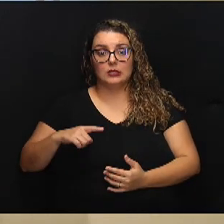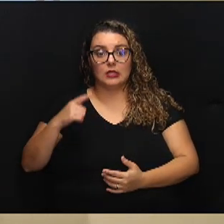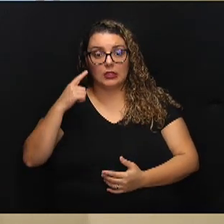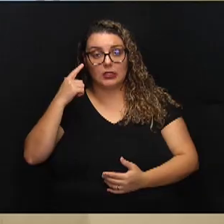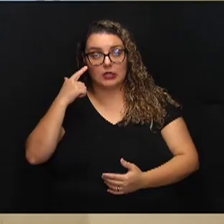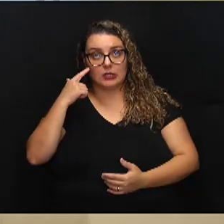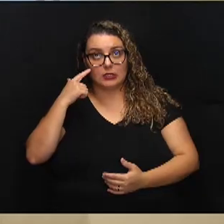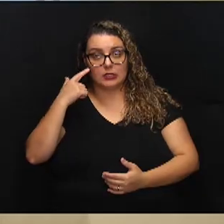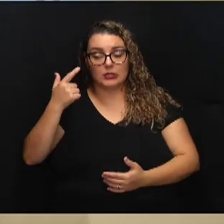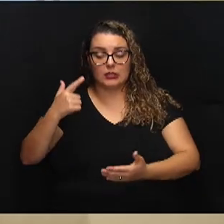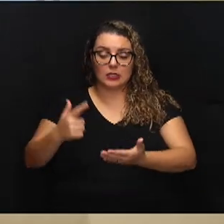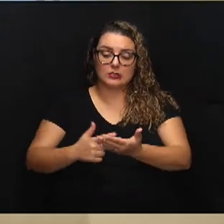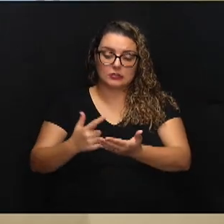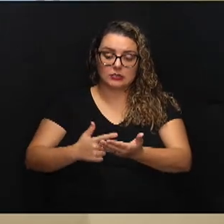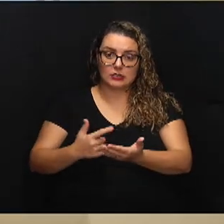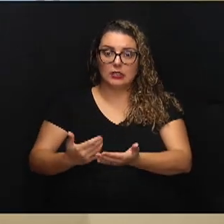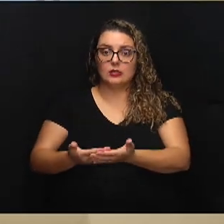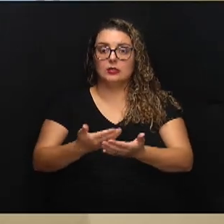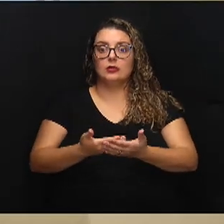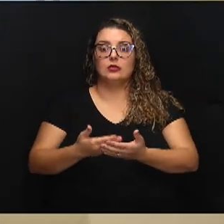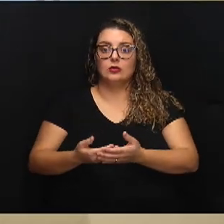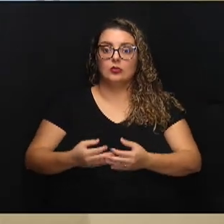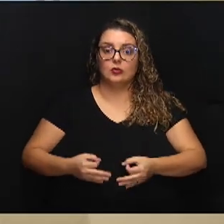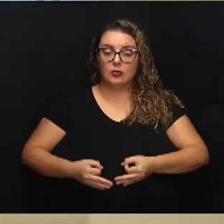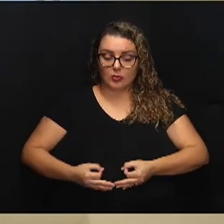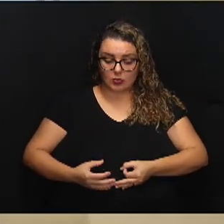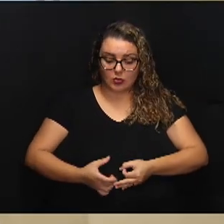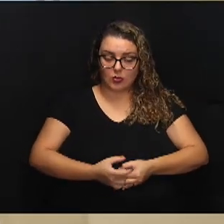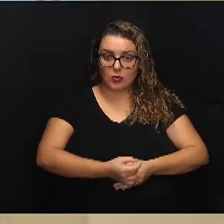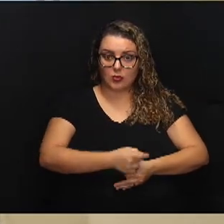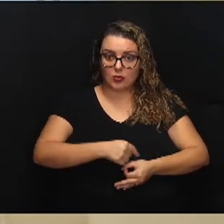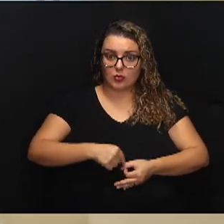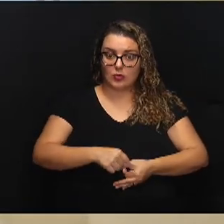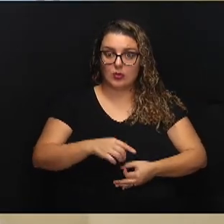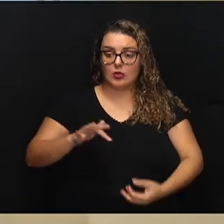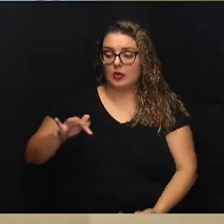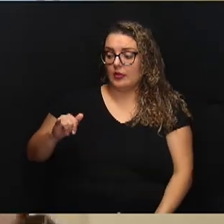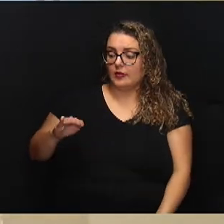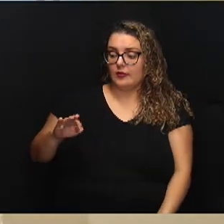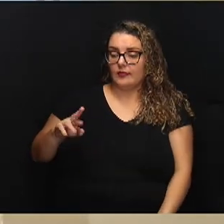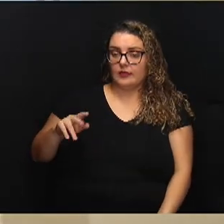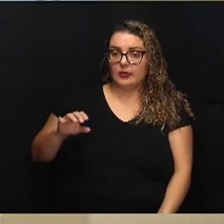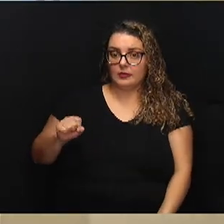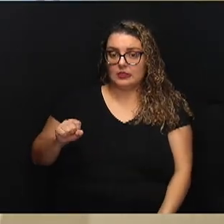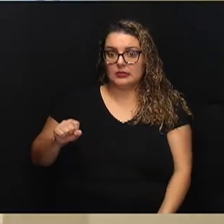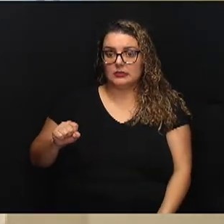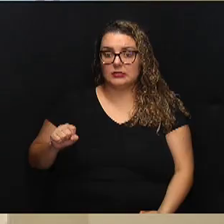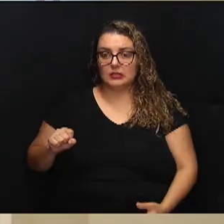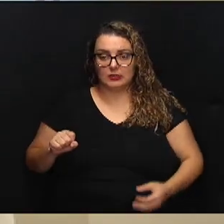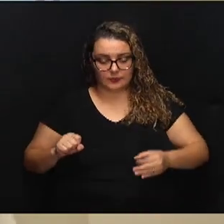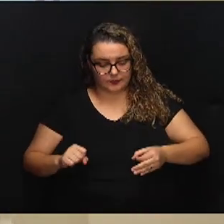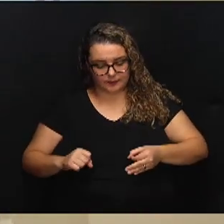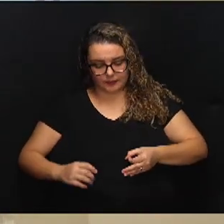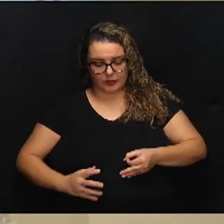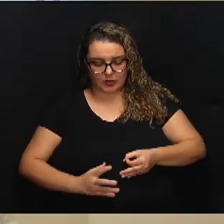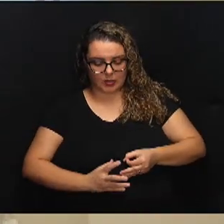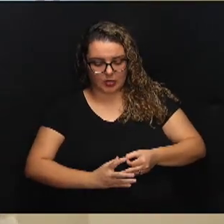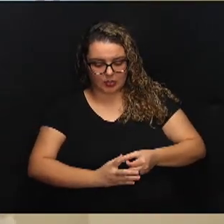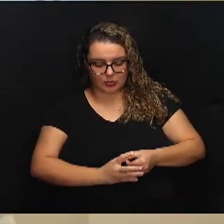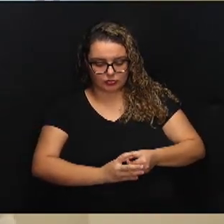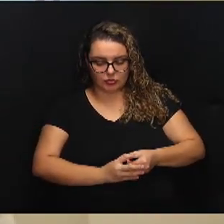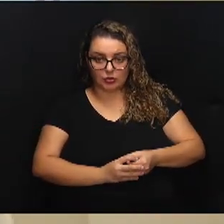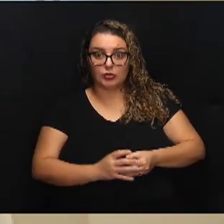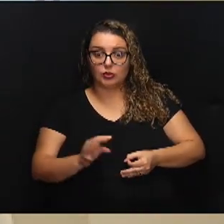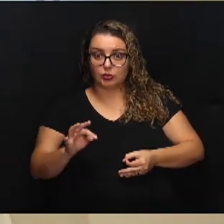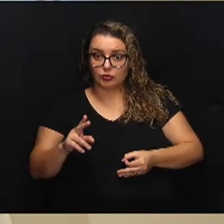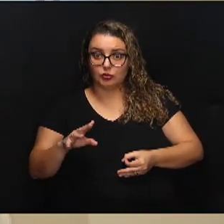que trazem que o câncer de ovário, ele tem origem nas fímbrias da tuba, né? Então, a gente tem o ovário, as fímbrias da tuba uterina,